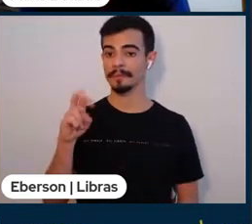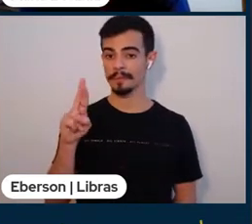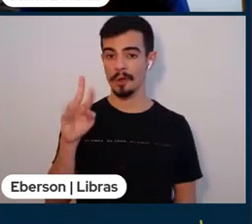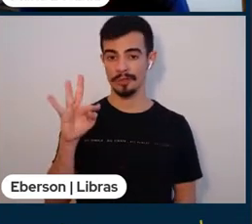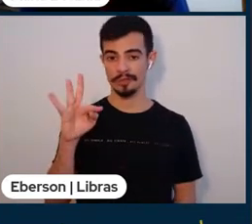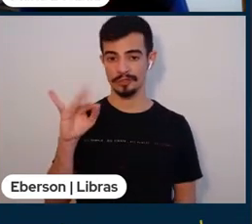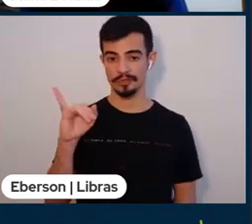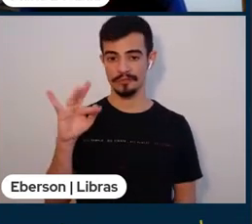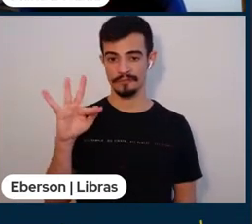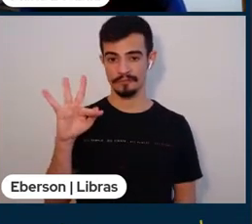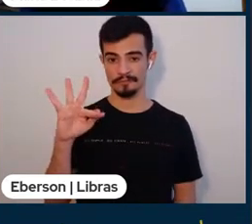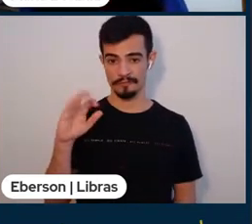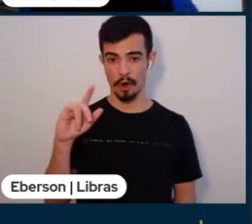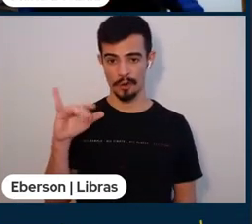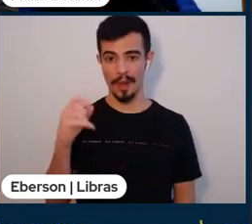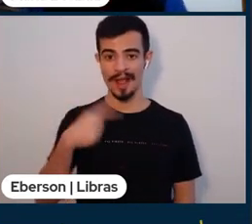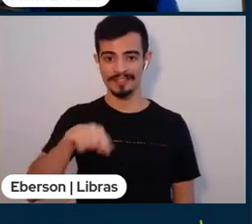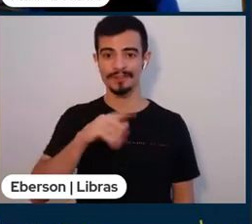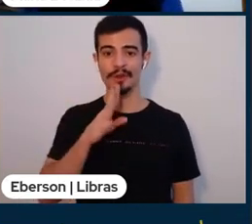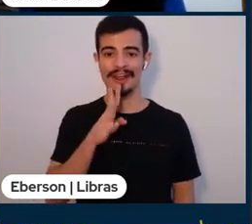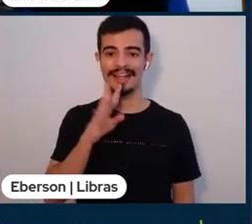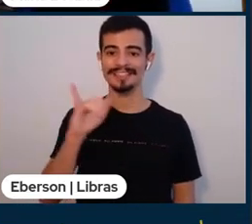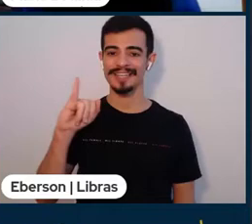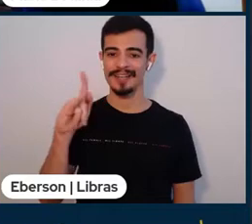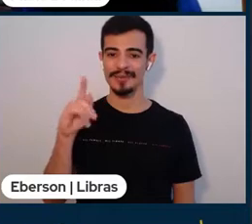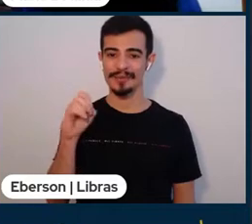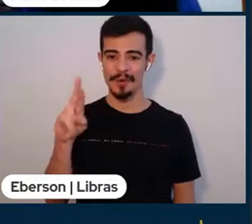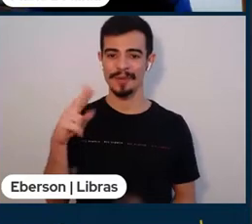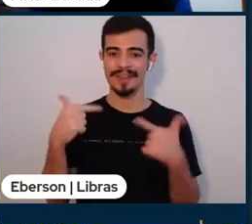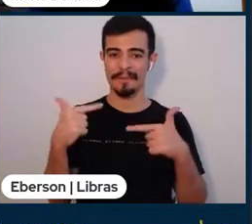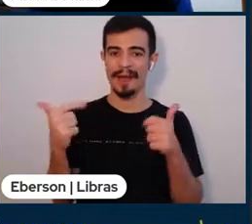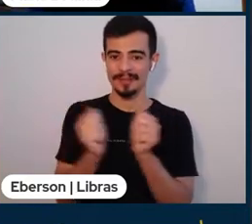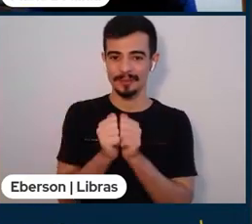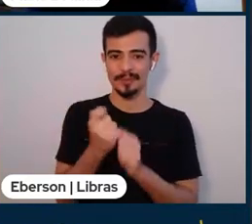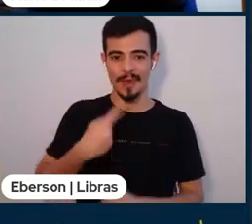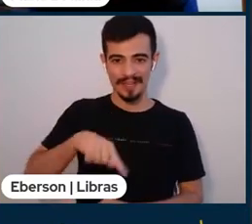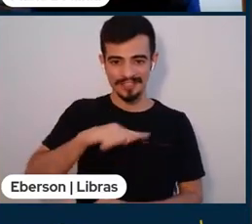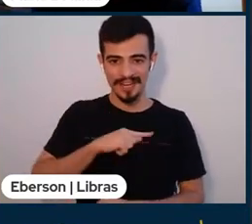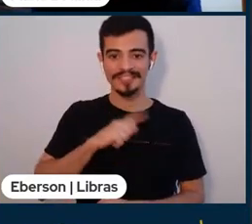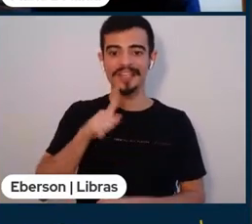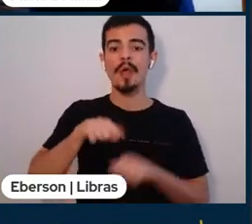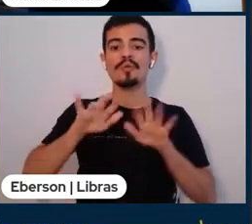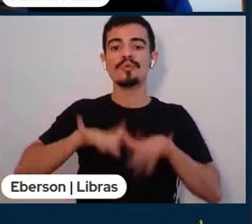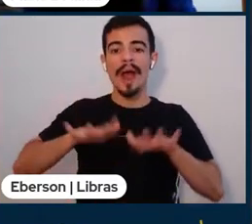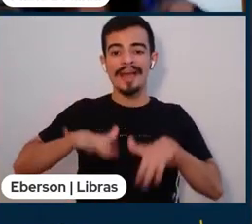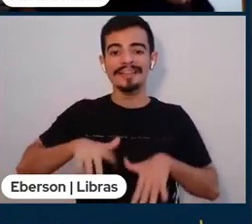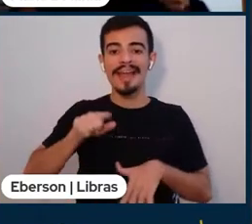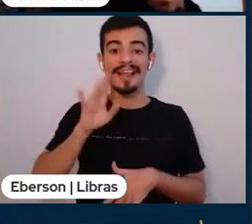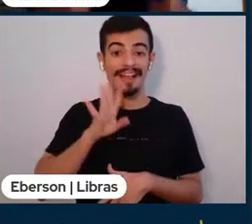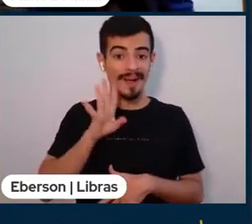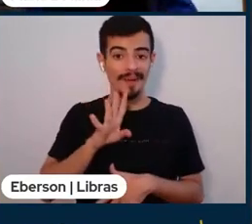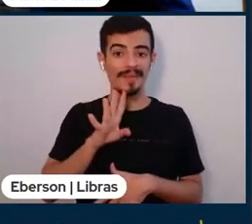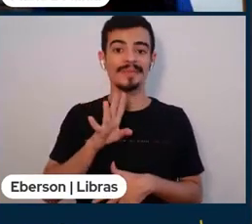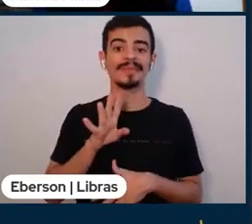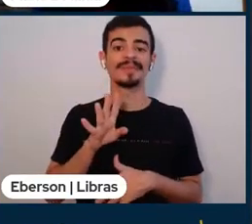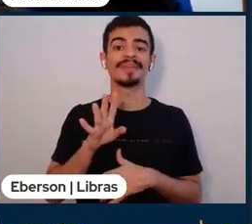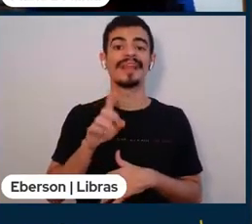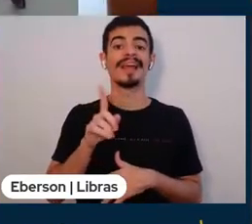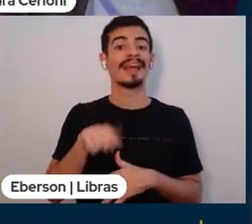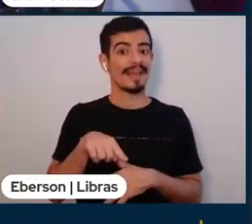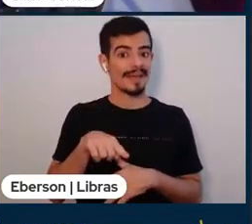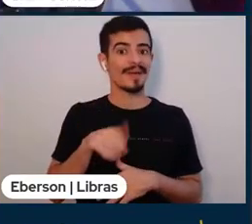Igor, né? O Igor trabalha com a gente. E ele é o writer. É legal. Eu sei umas pessoas aqui.